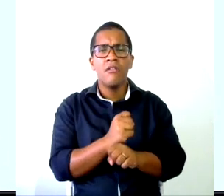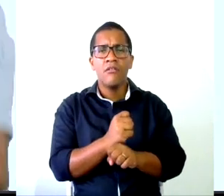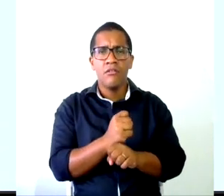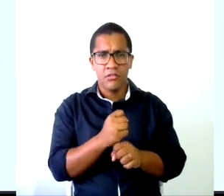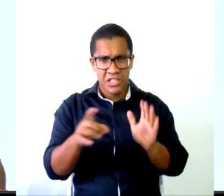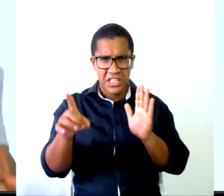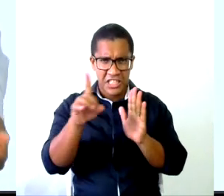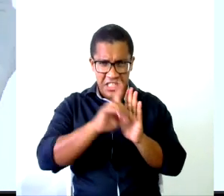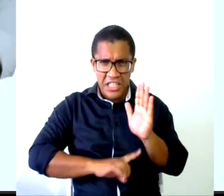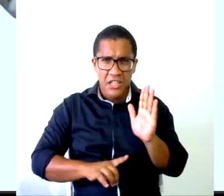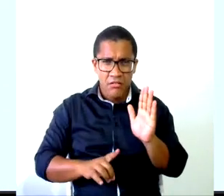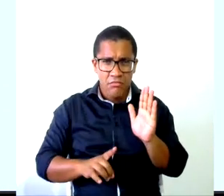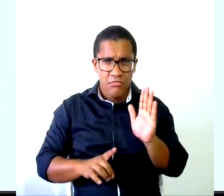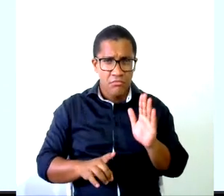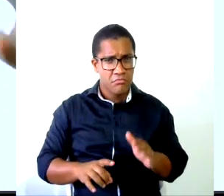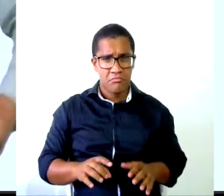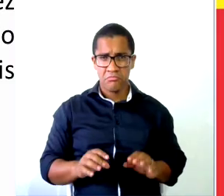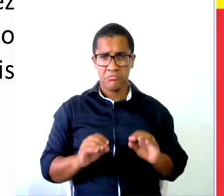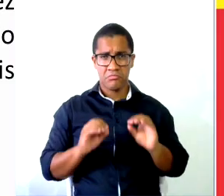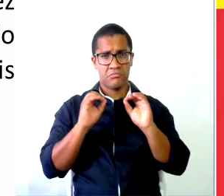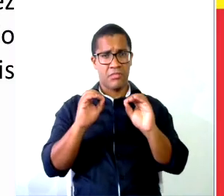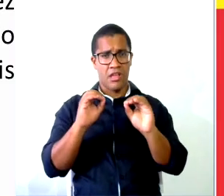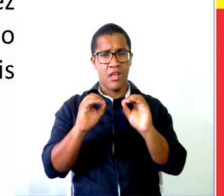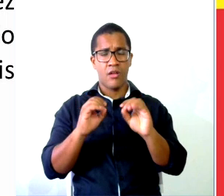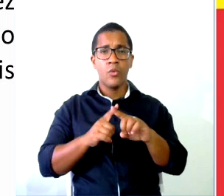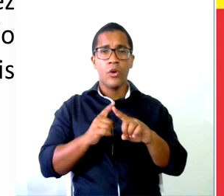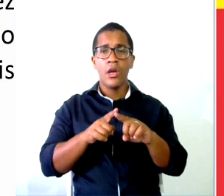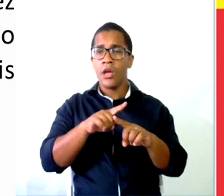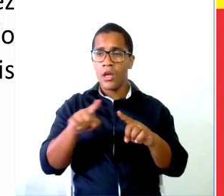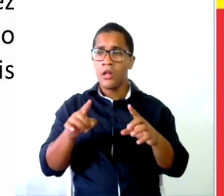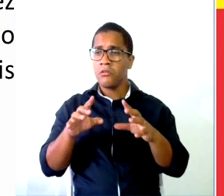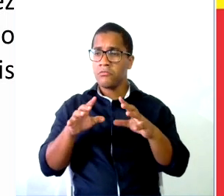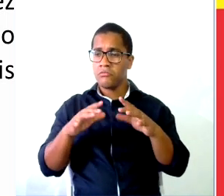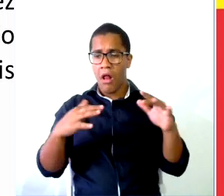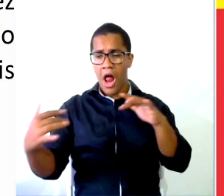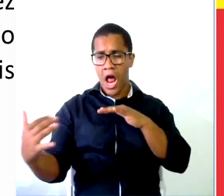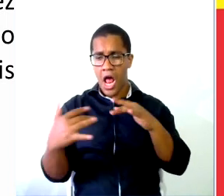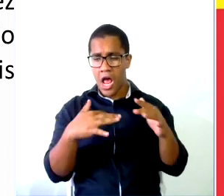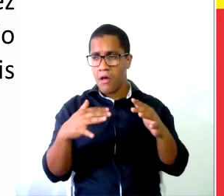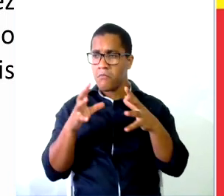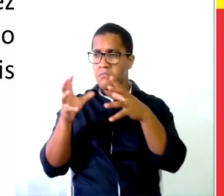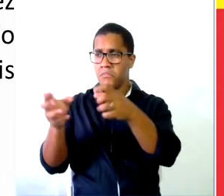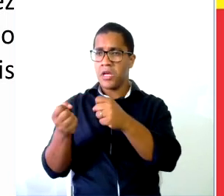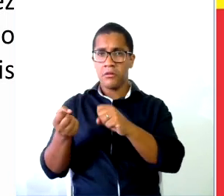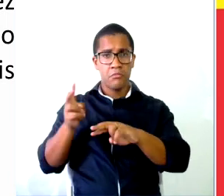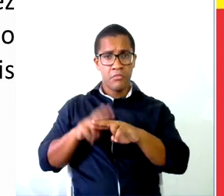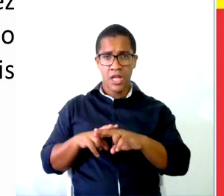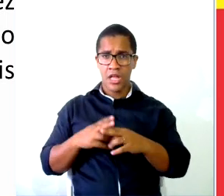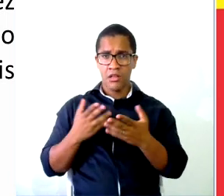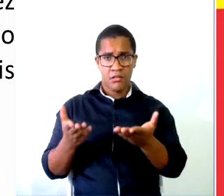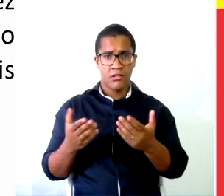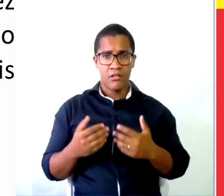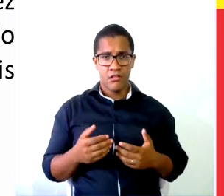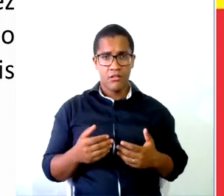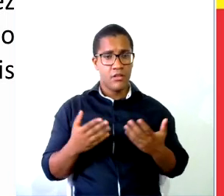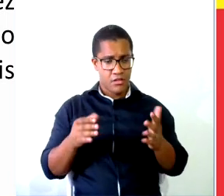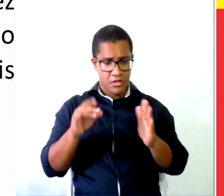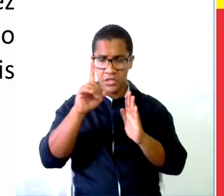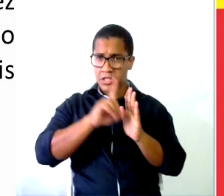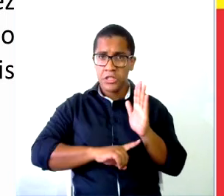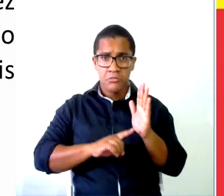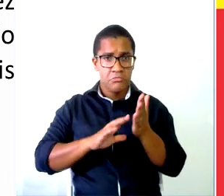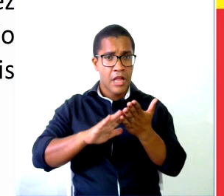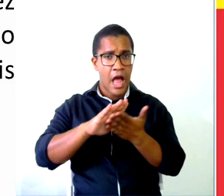eram aprisionados, eram prisioneiros, né? Então os escravos costumavam ser